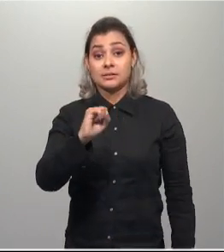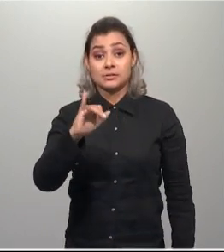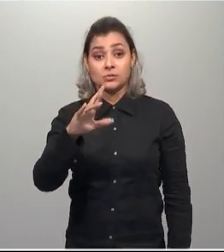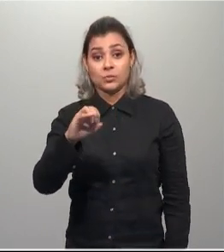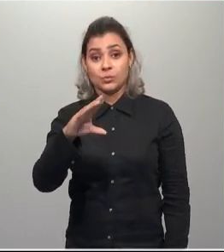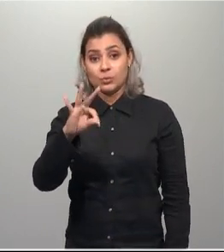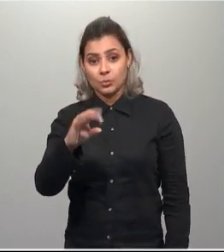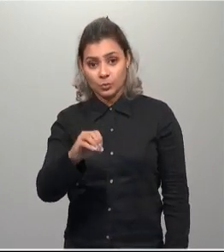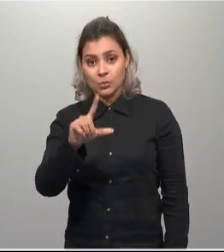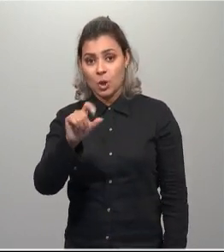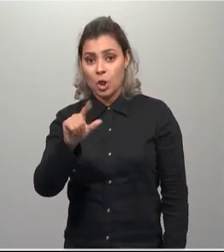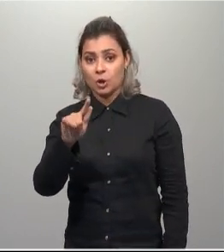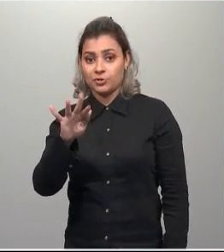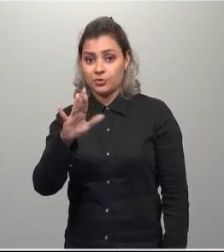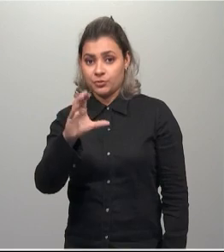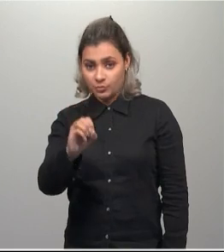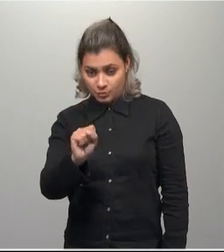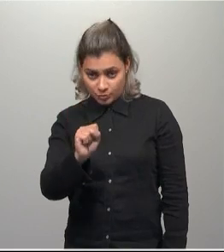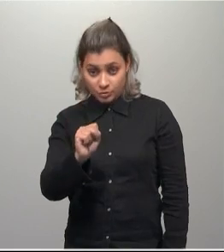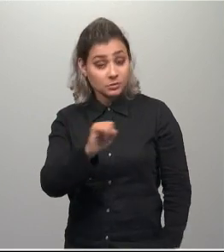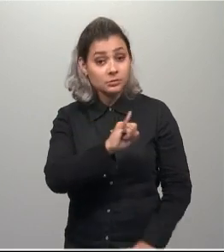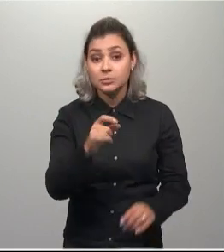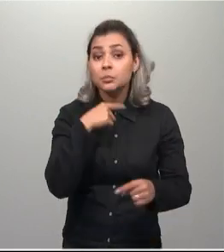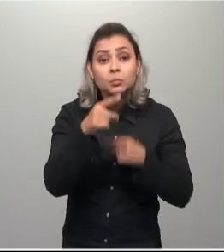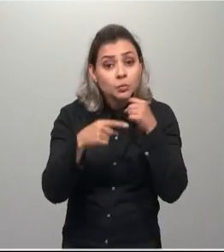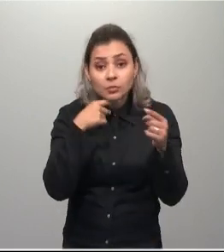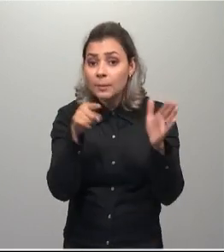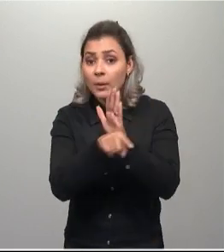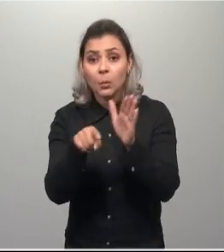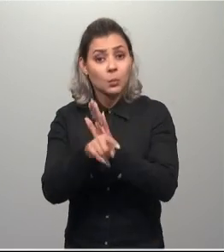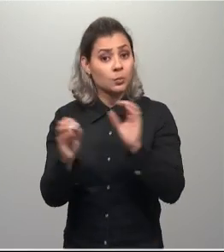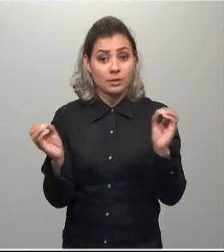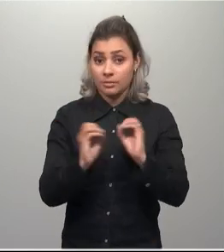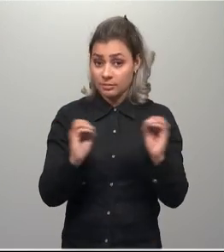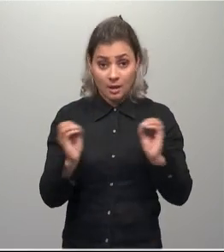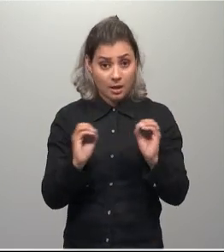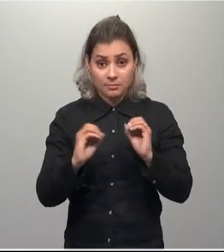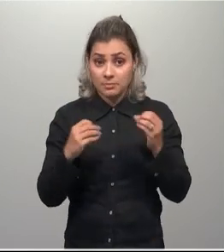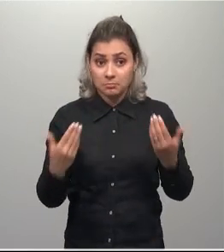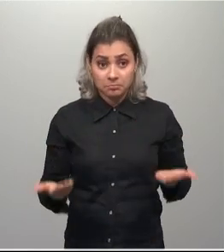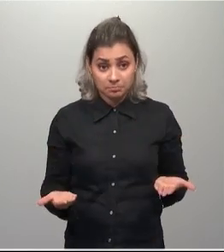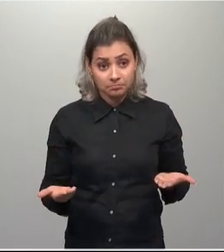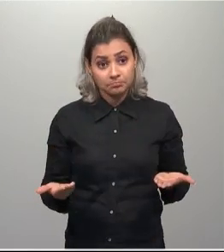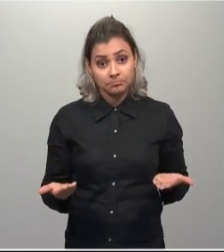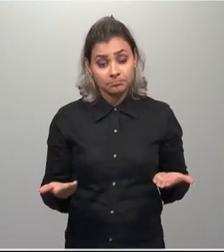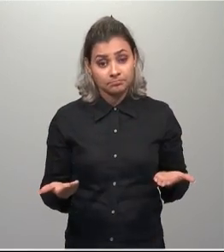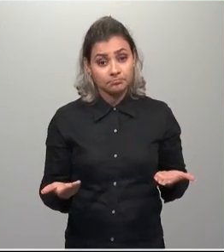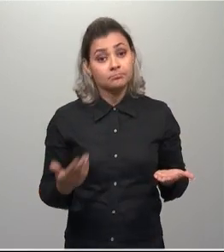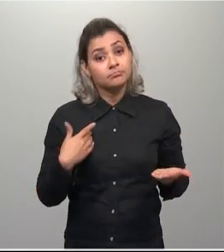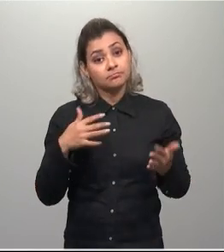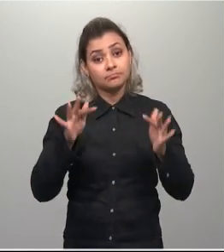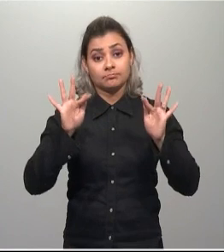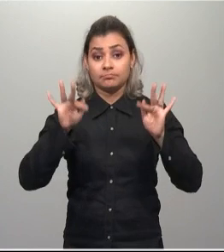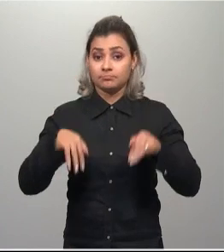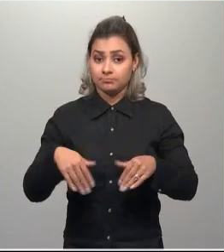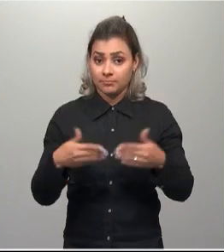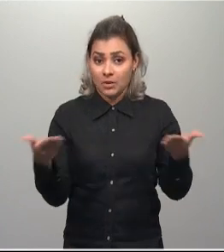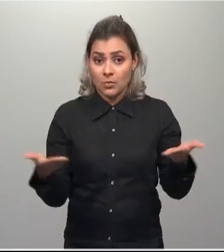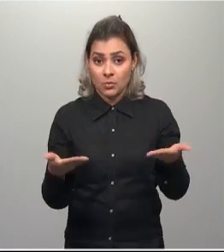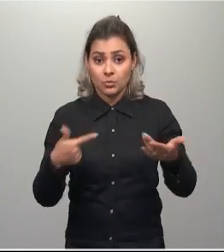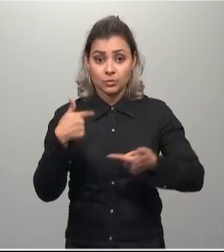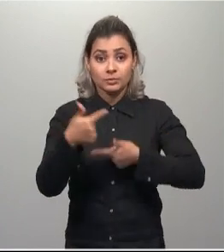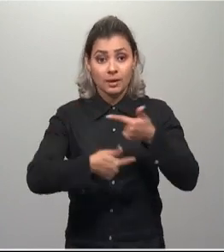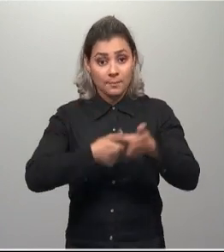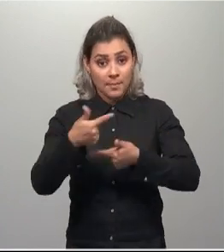é não tendo mais perguntas não temos mais questionamento eu vou encerrar nossas atividades